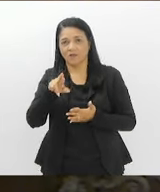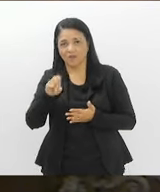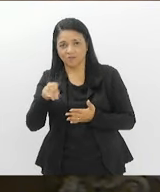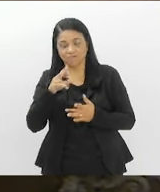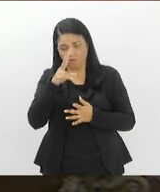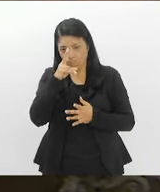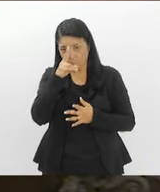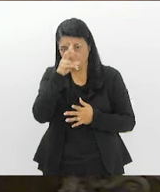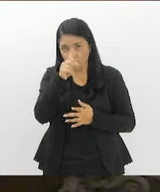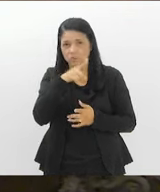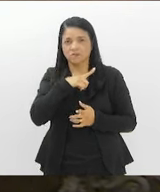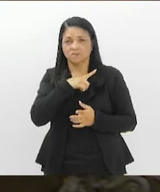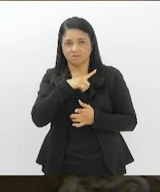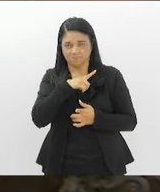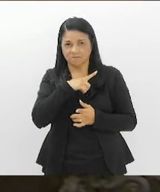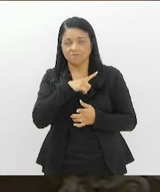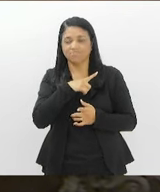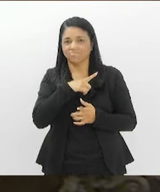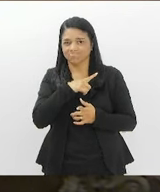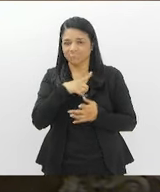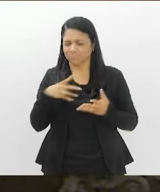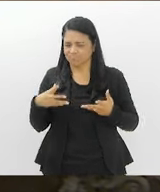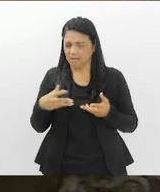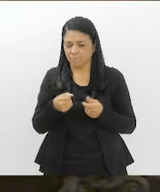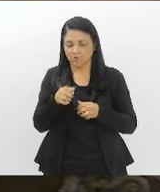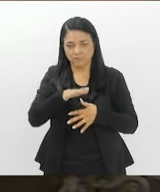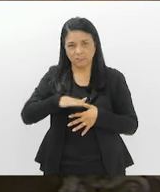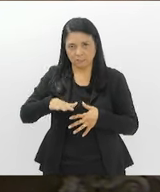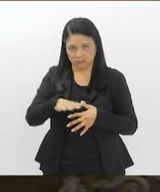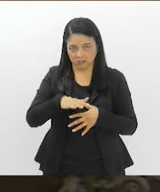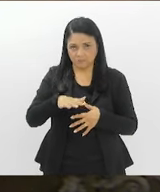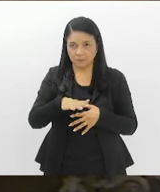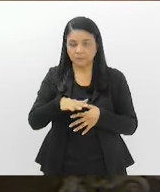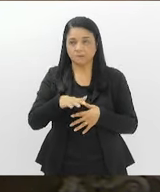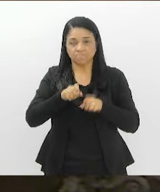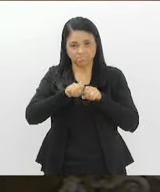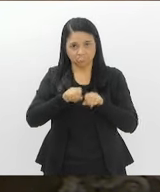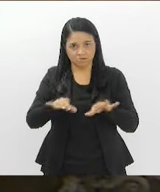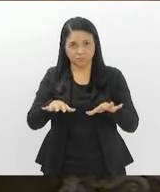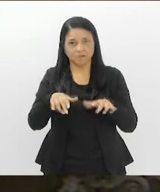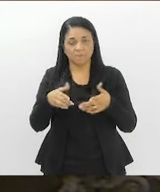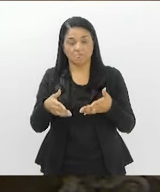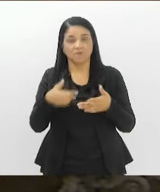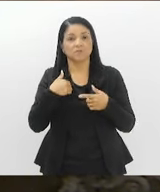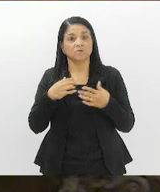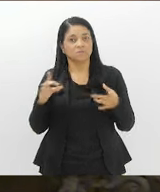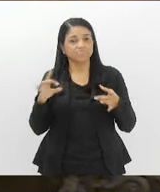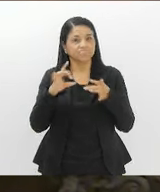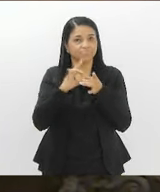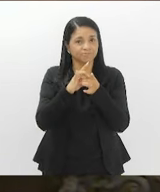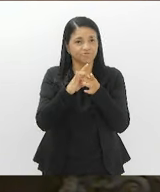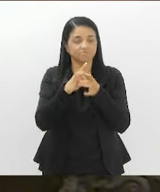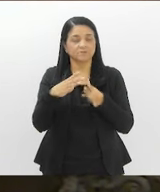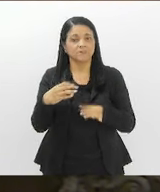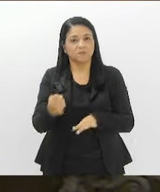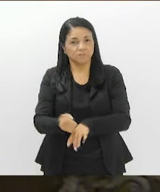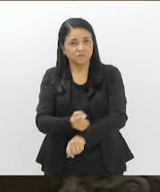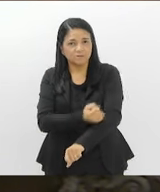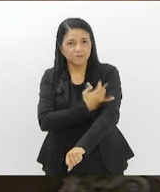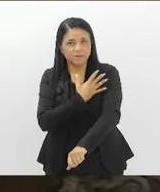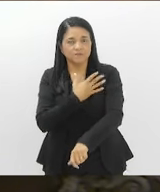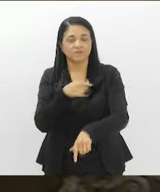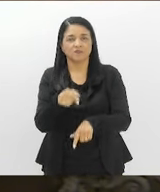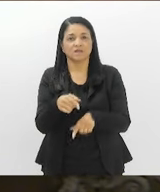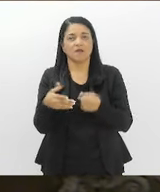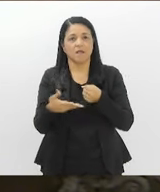força extraordinária na região. Então nós estamos assim, muito ligados emotivamente a sua